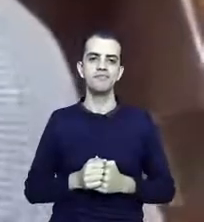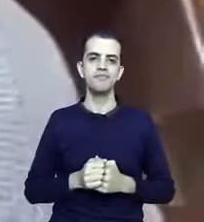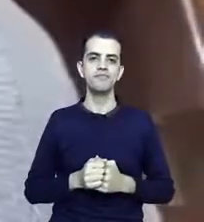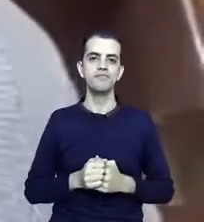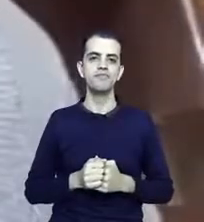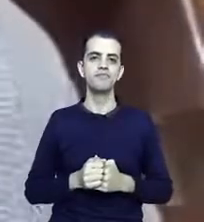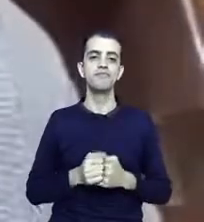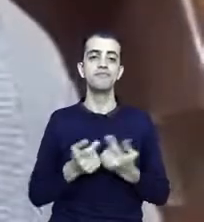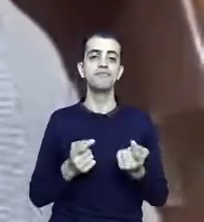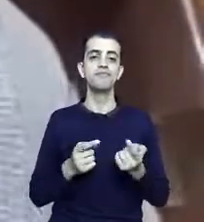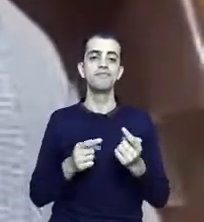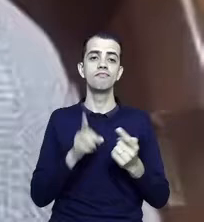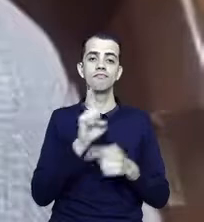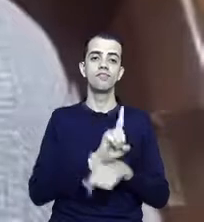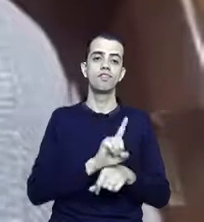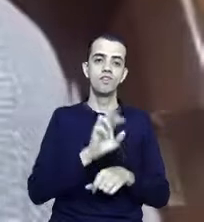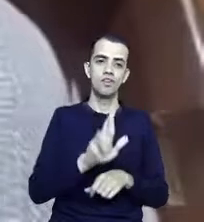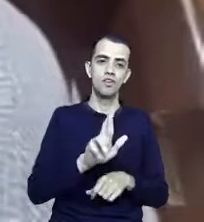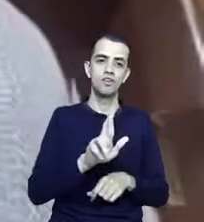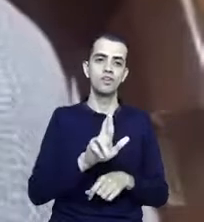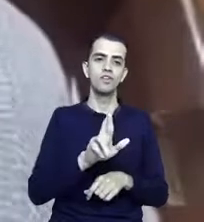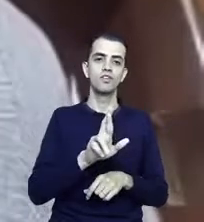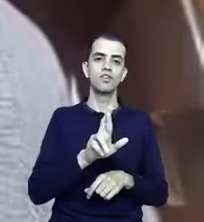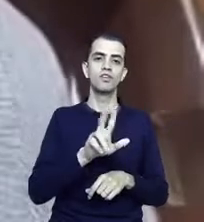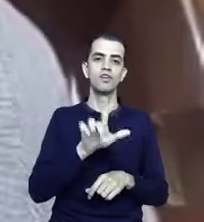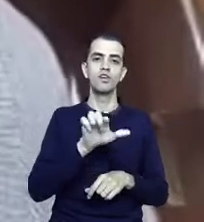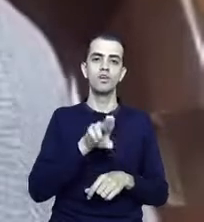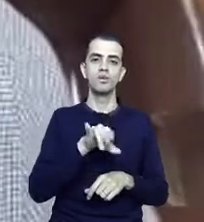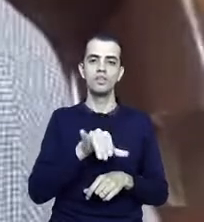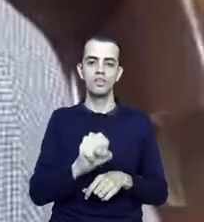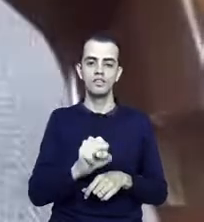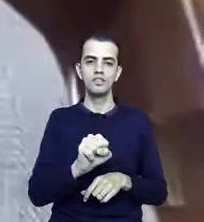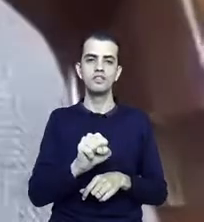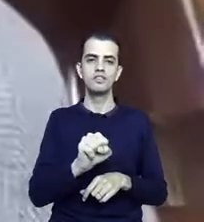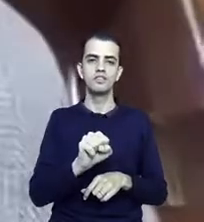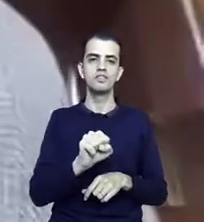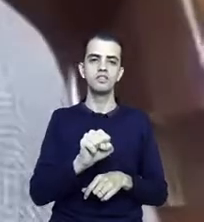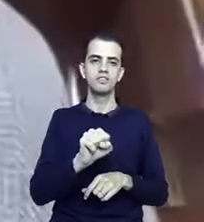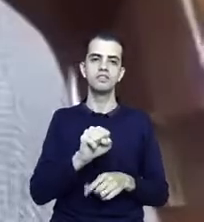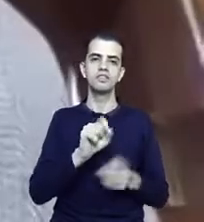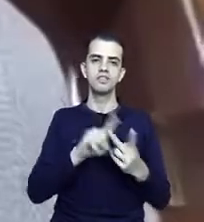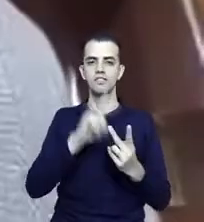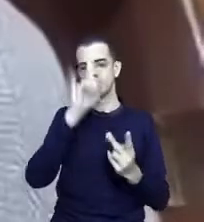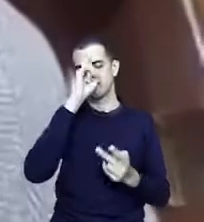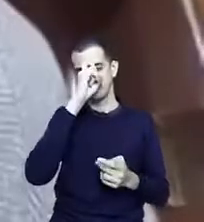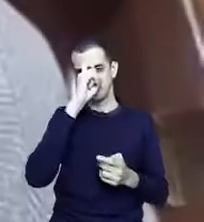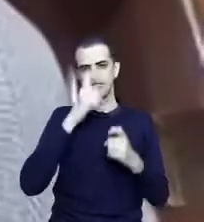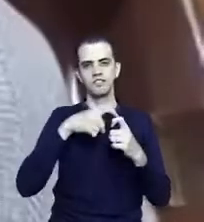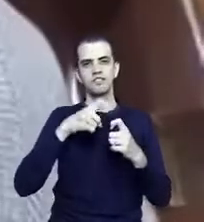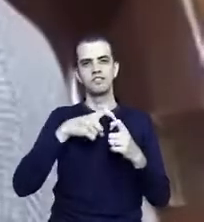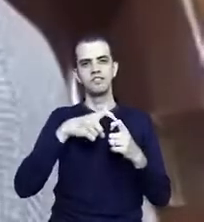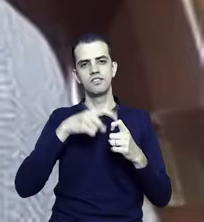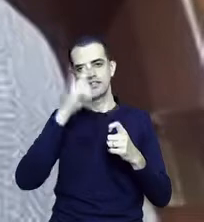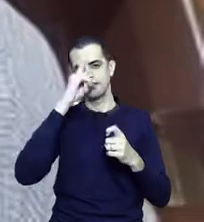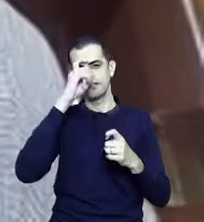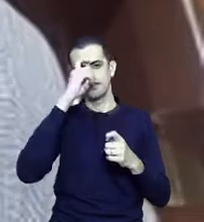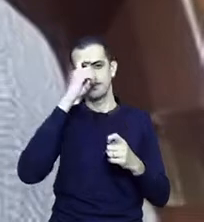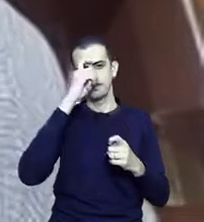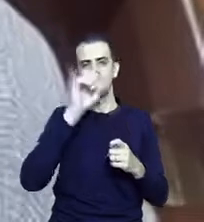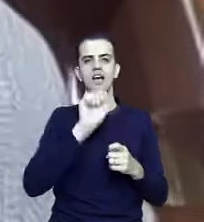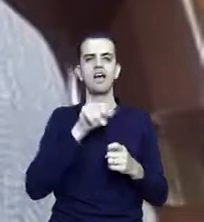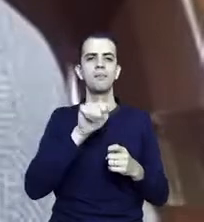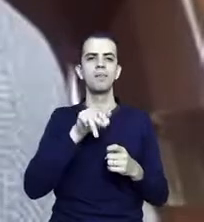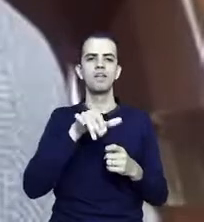com os doutores Luiz Buendia, que é médico do Hospital Carmínio Caric,